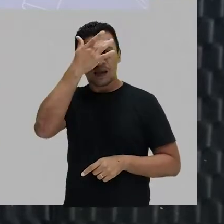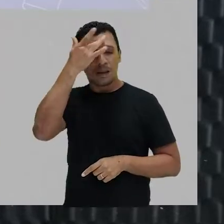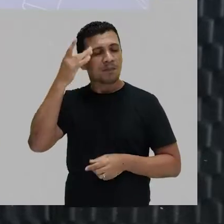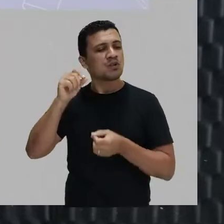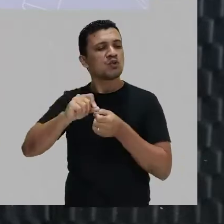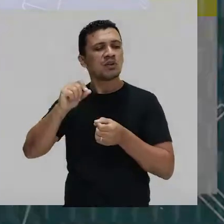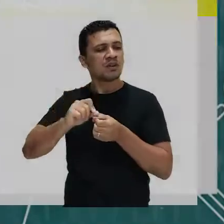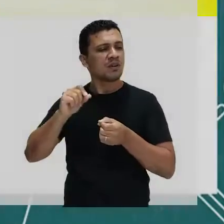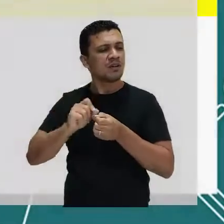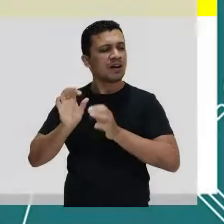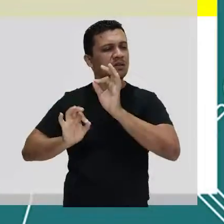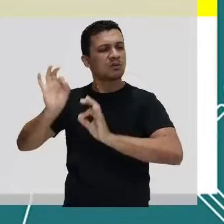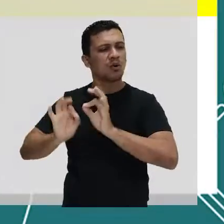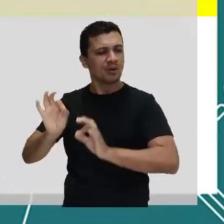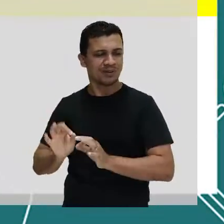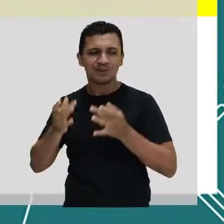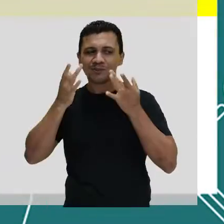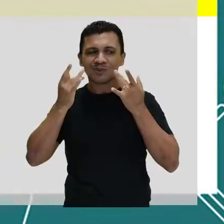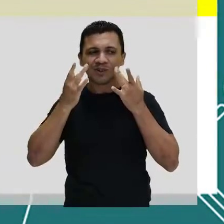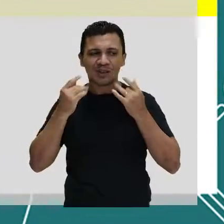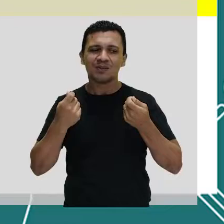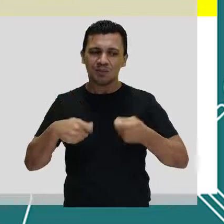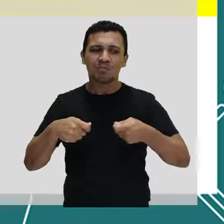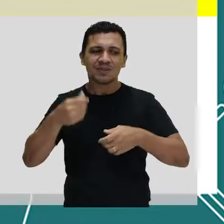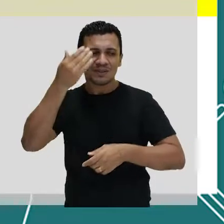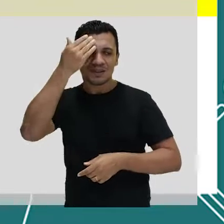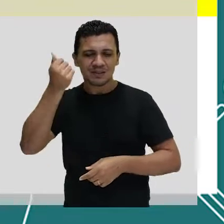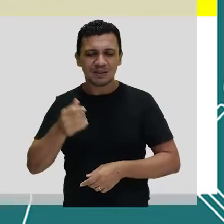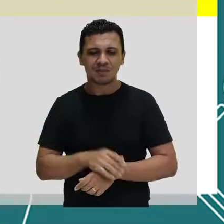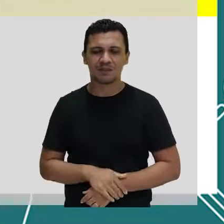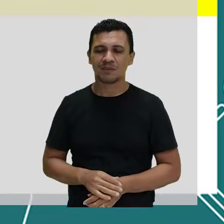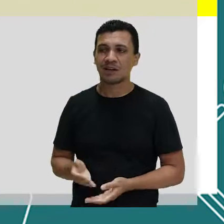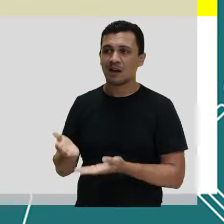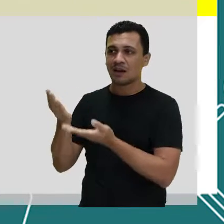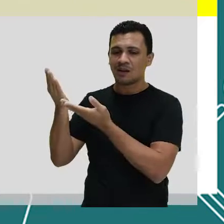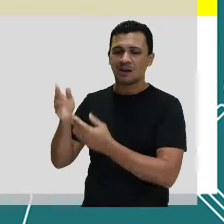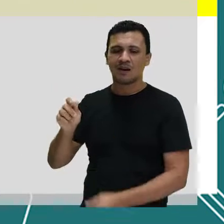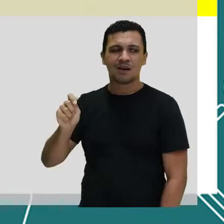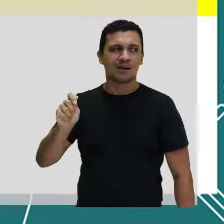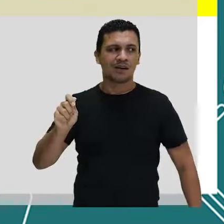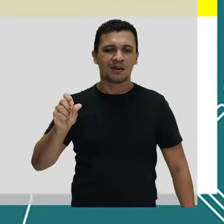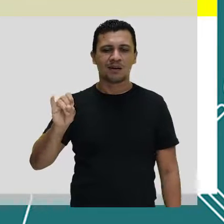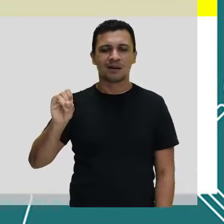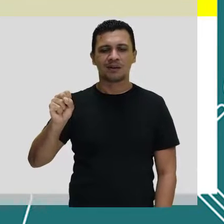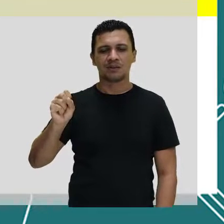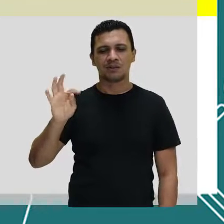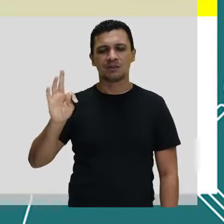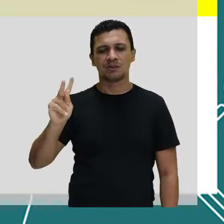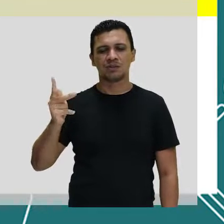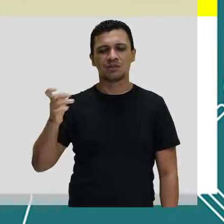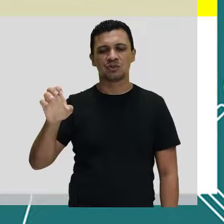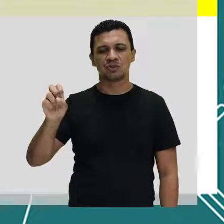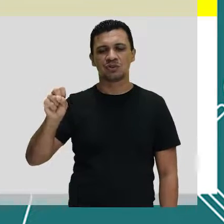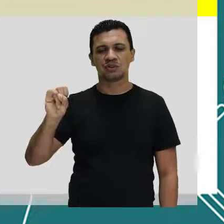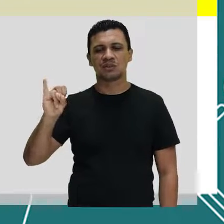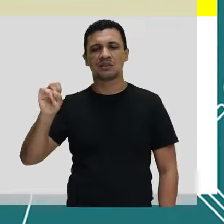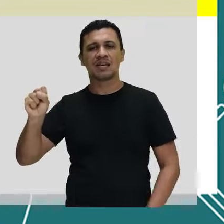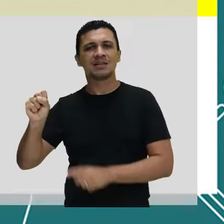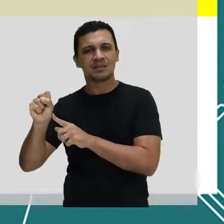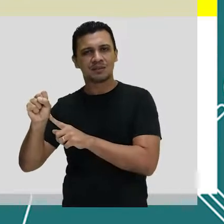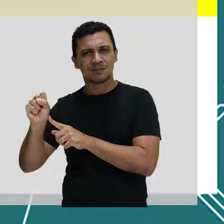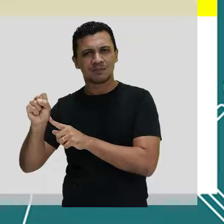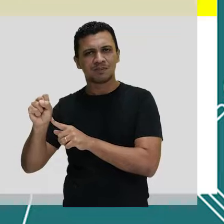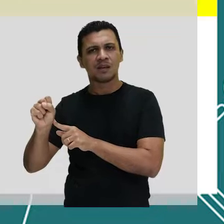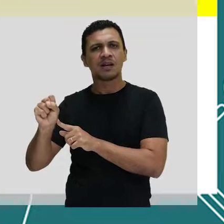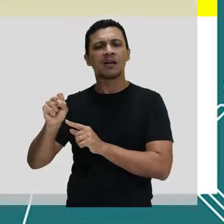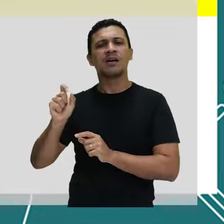espetáculo. A estese, deixa eu falar para vocês, uma das vertentes que eu coloquei aqui de estéticas teatrais,